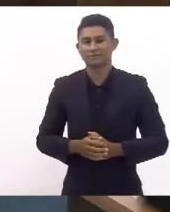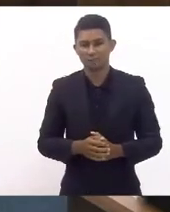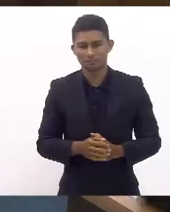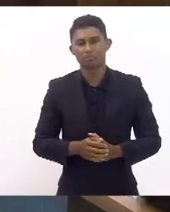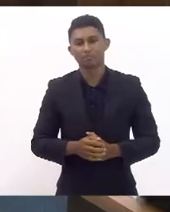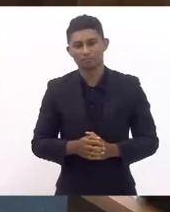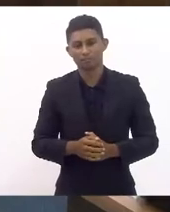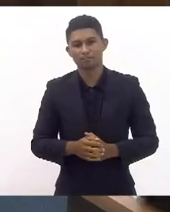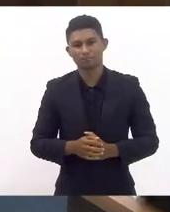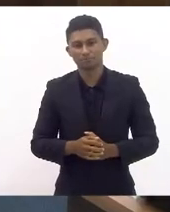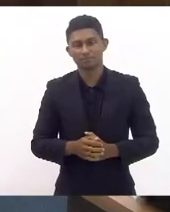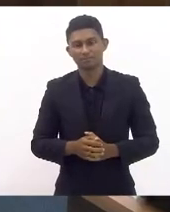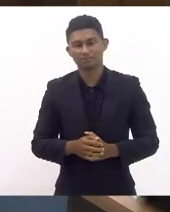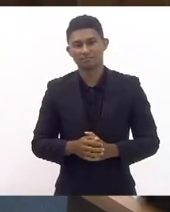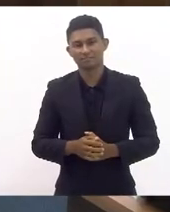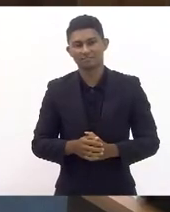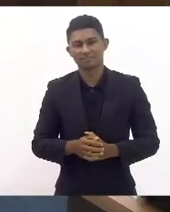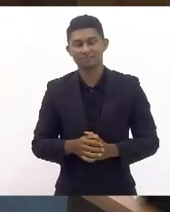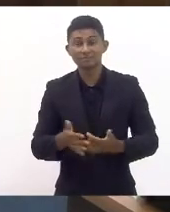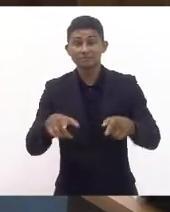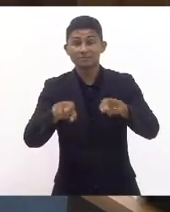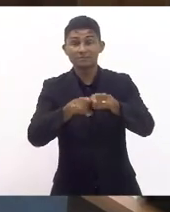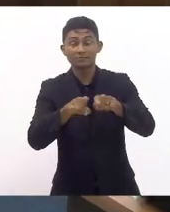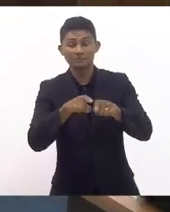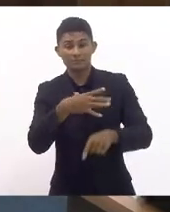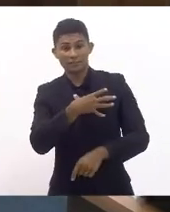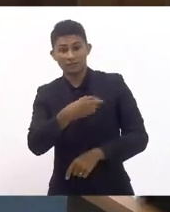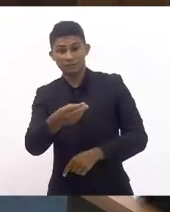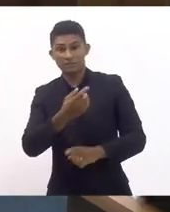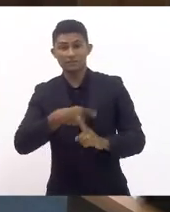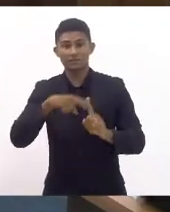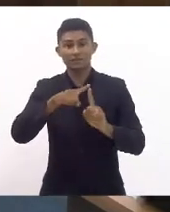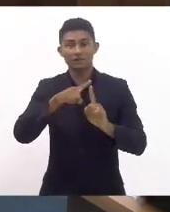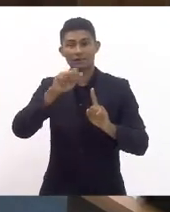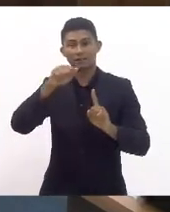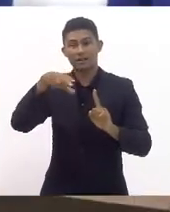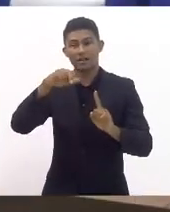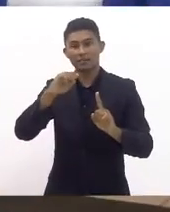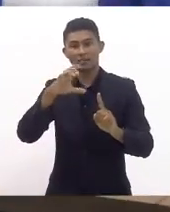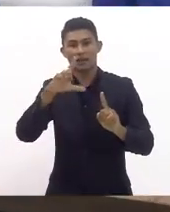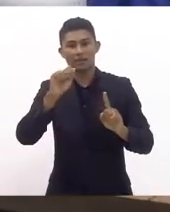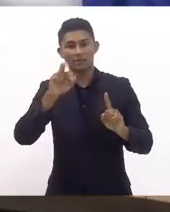E as minhas filhas, Ana Carolina e Ana Clara.